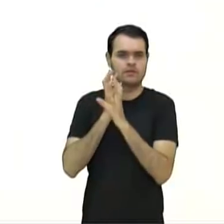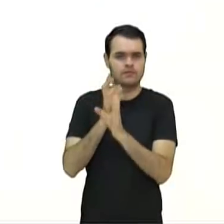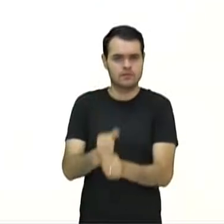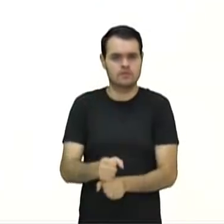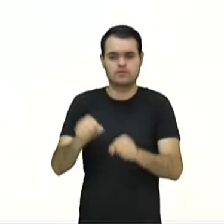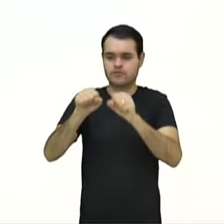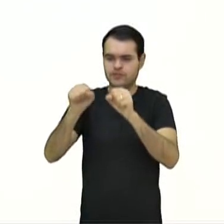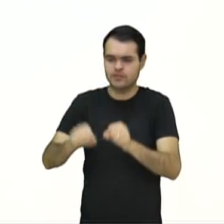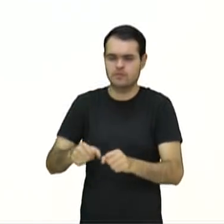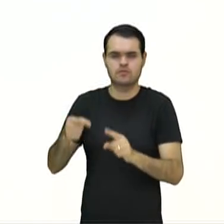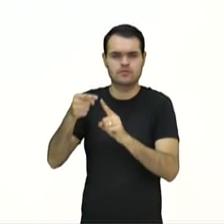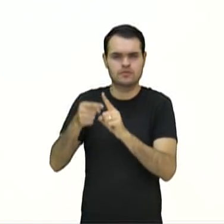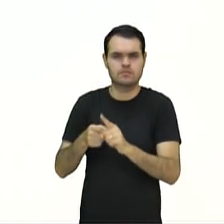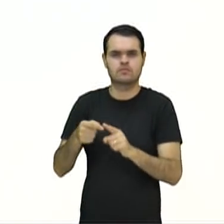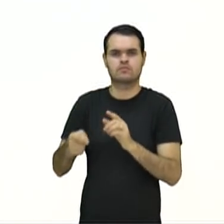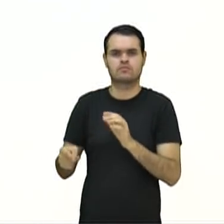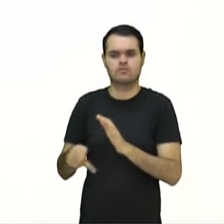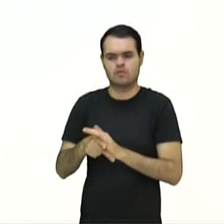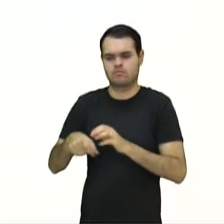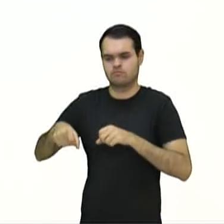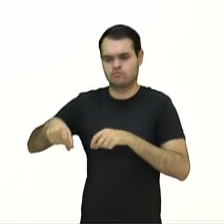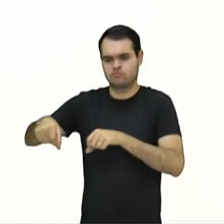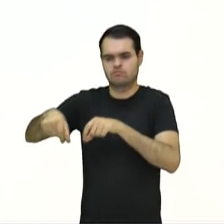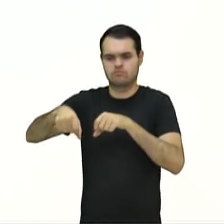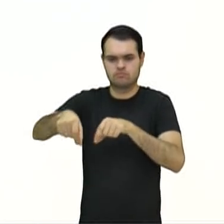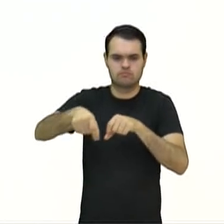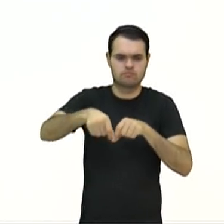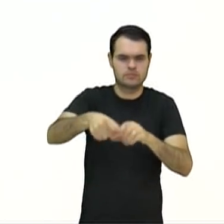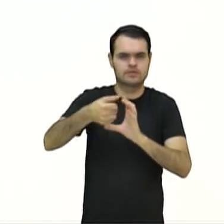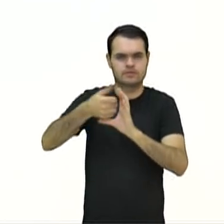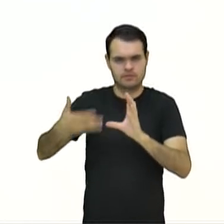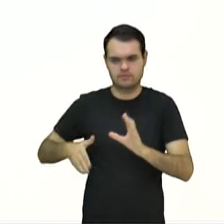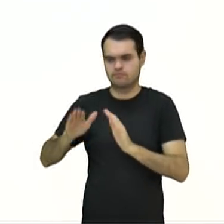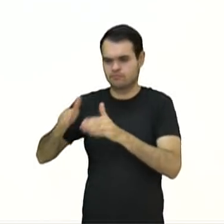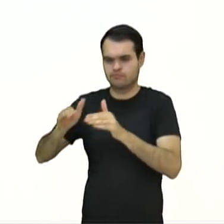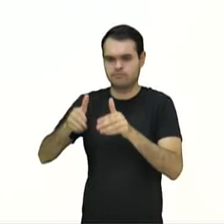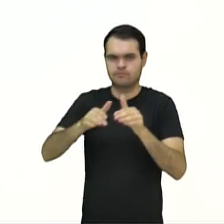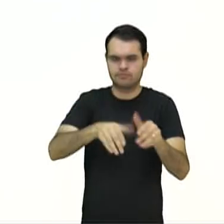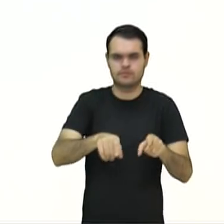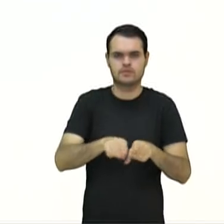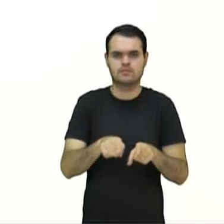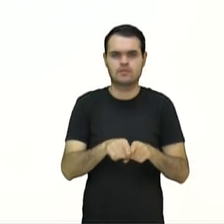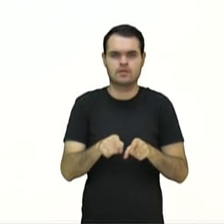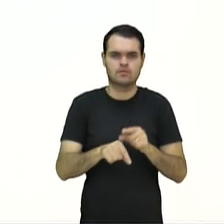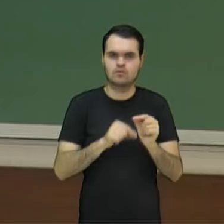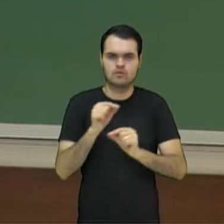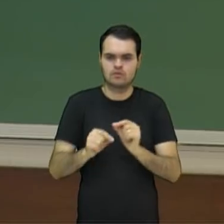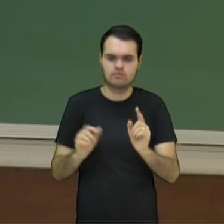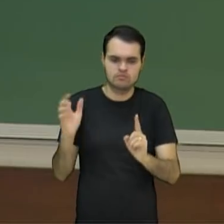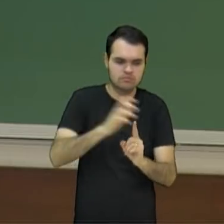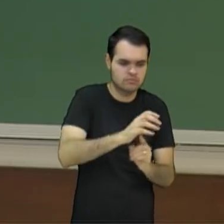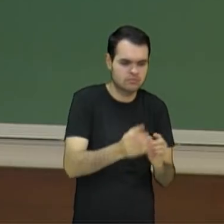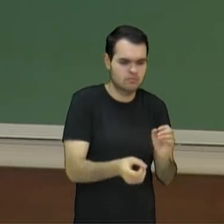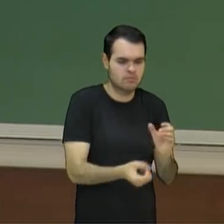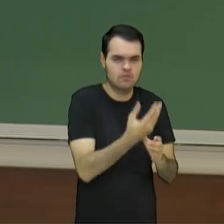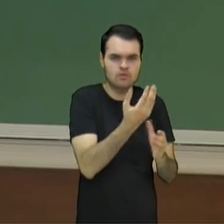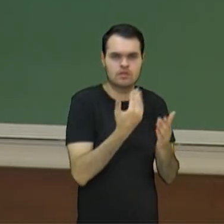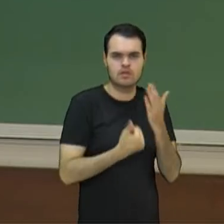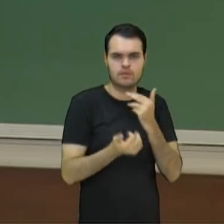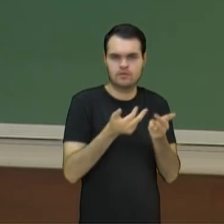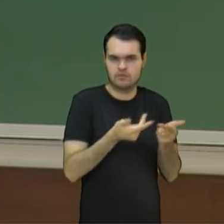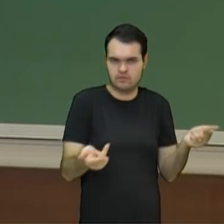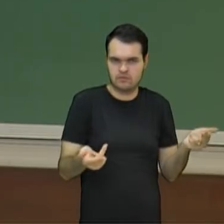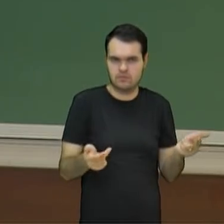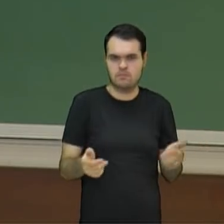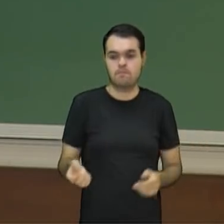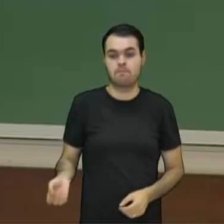de produção, lembrando quais suas principais características e os impactos na produção de alimentos. O que a gente percebe é que quanto